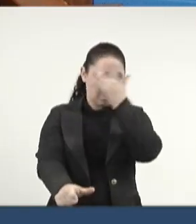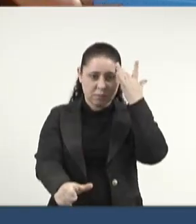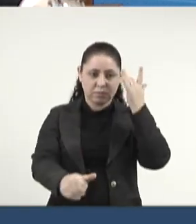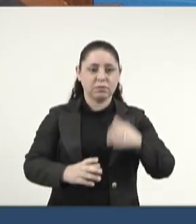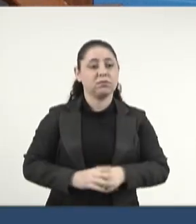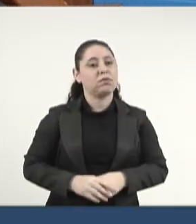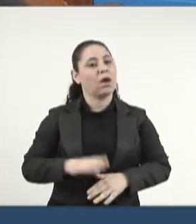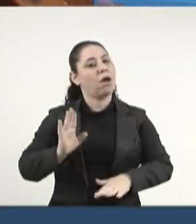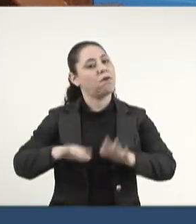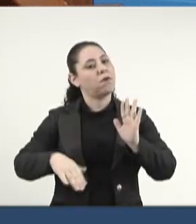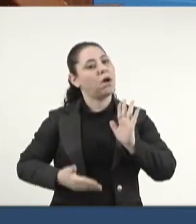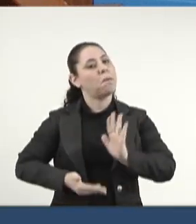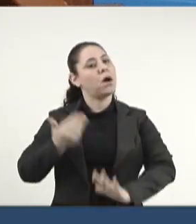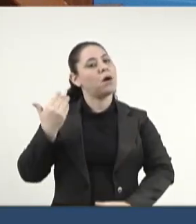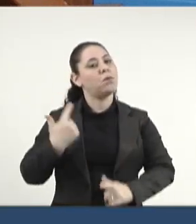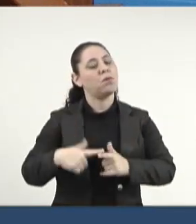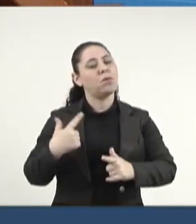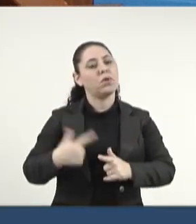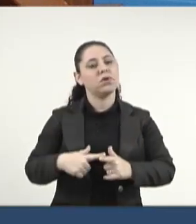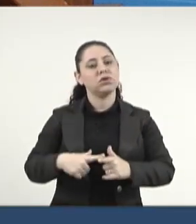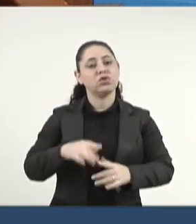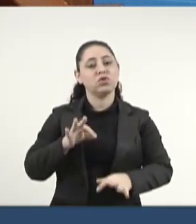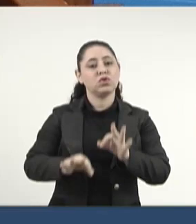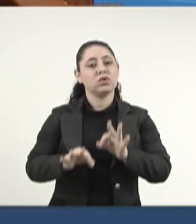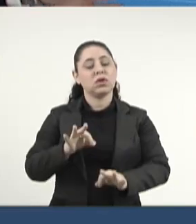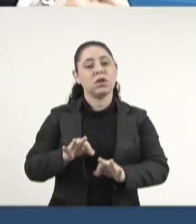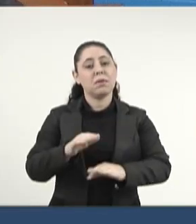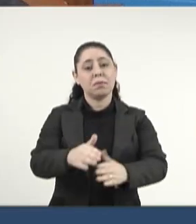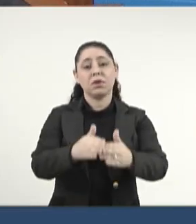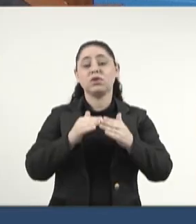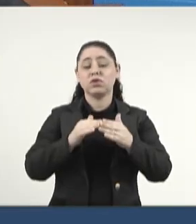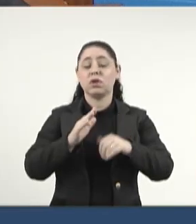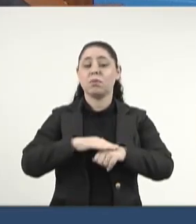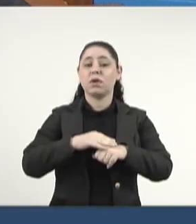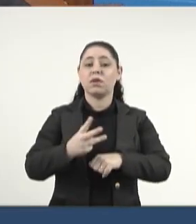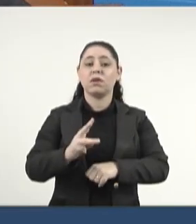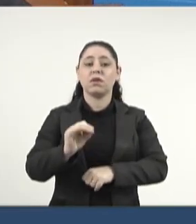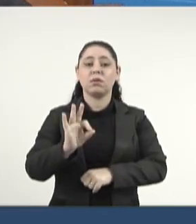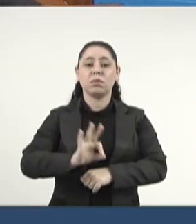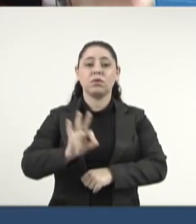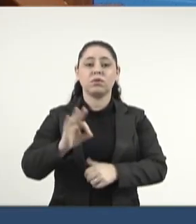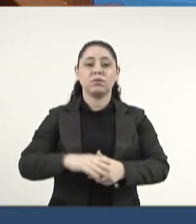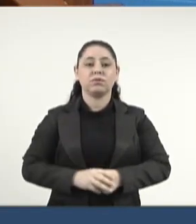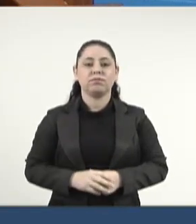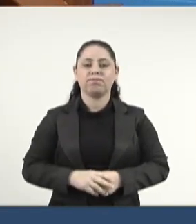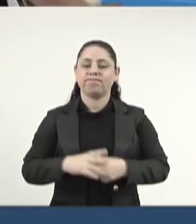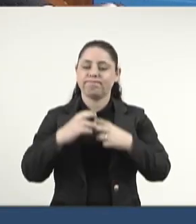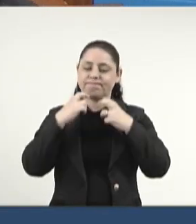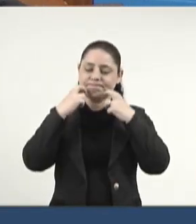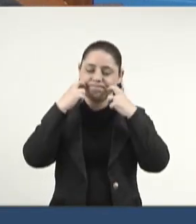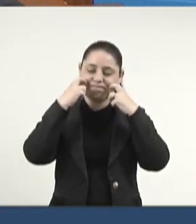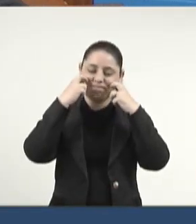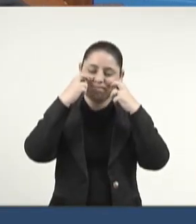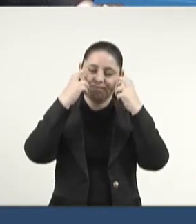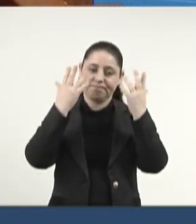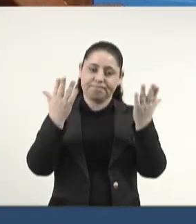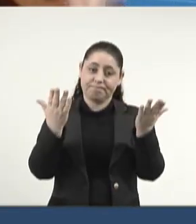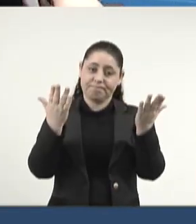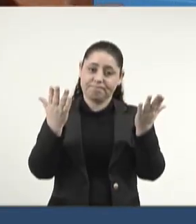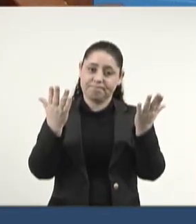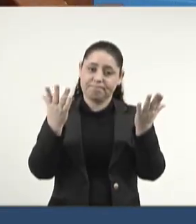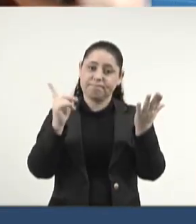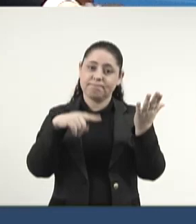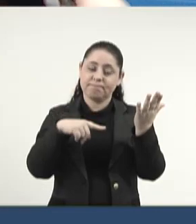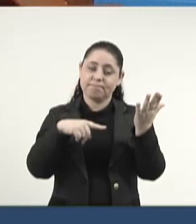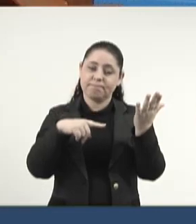talvez mais, porque ele está judicializando e pedindo 30%. É uma vergonha. Isso